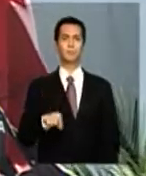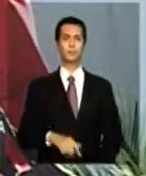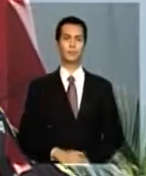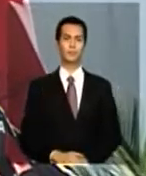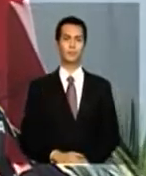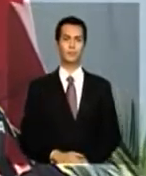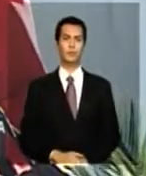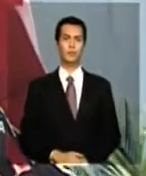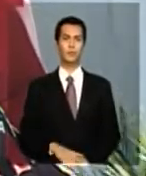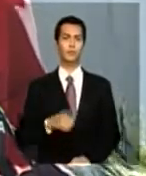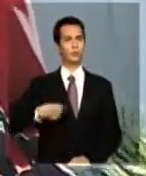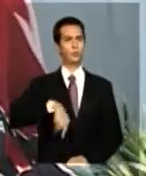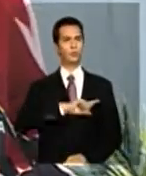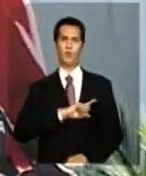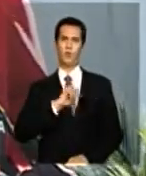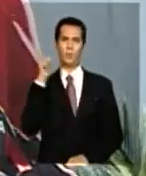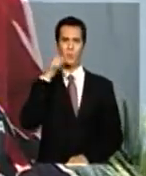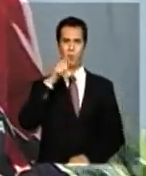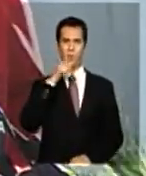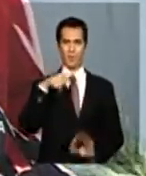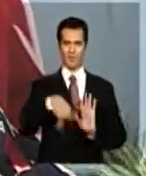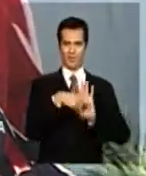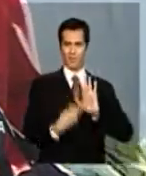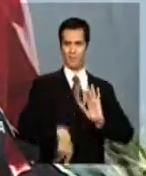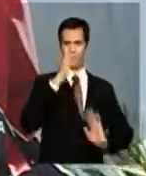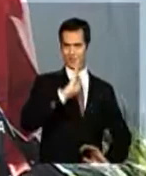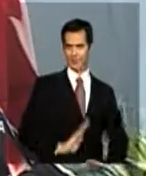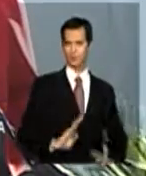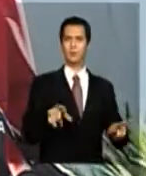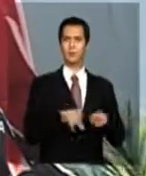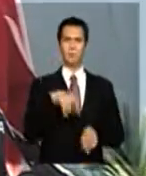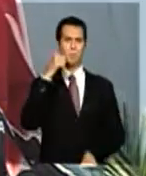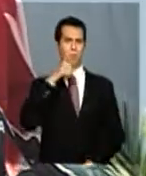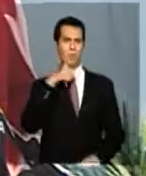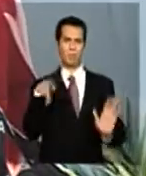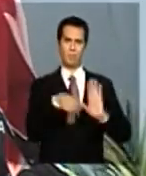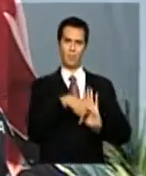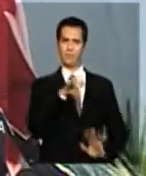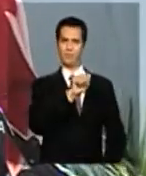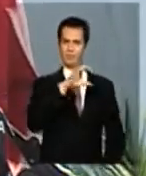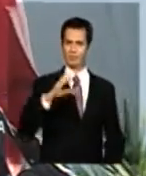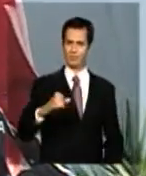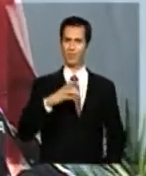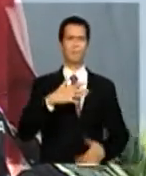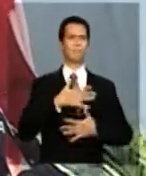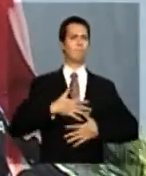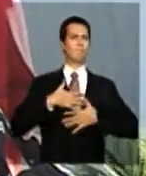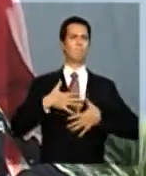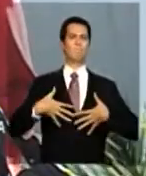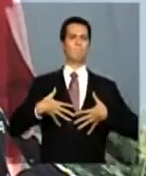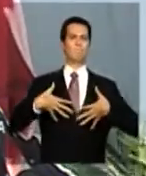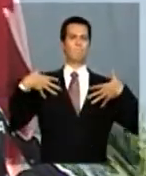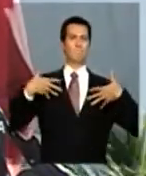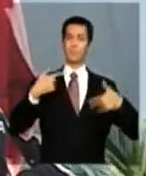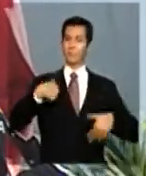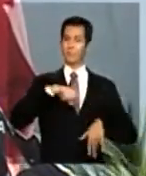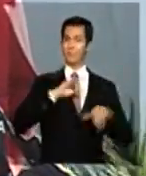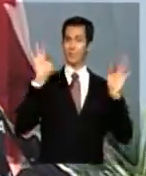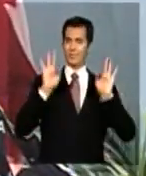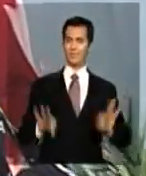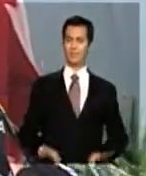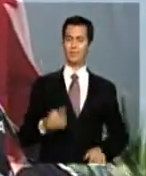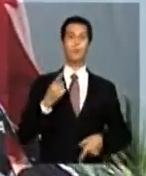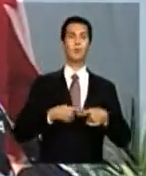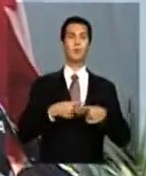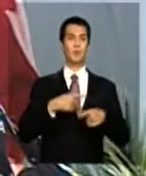honra muito nós, mulheres brasileiras, catarinenses, e que nos dá muita alegria, porque